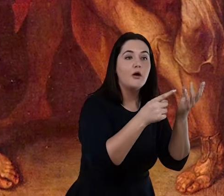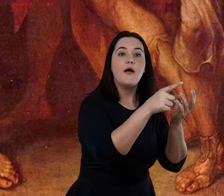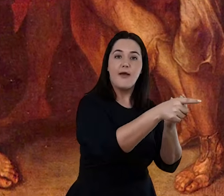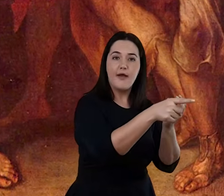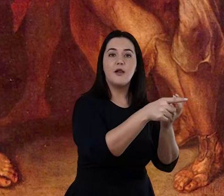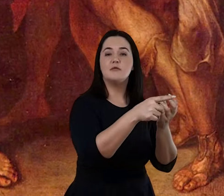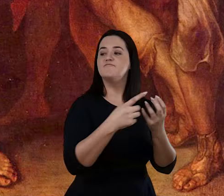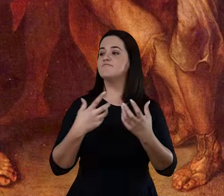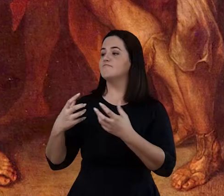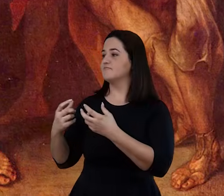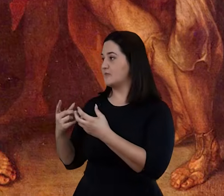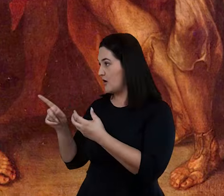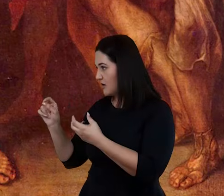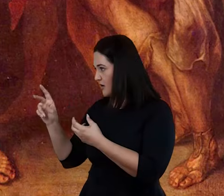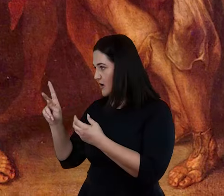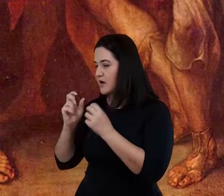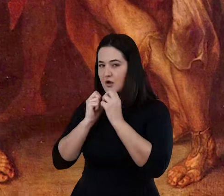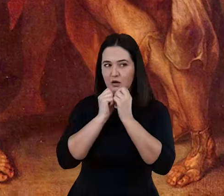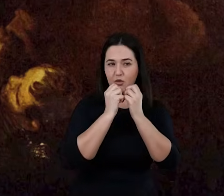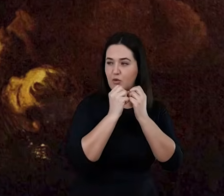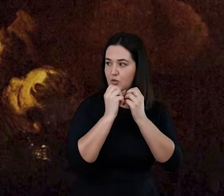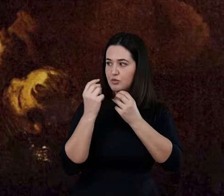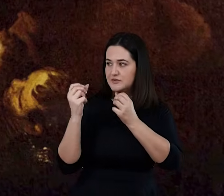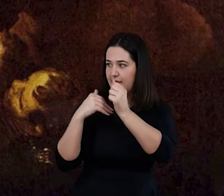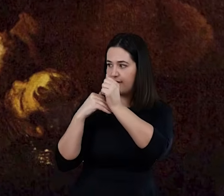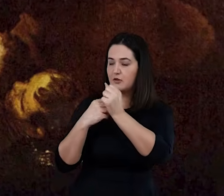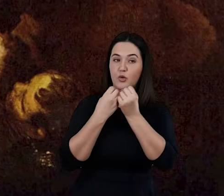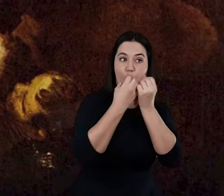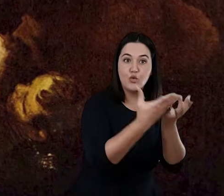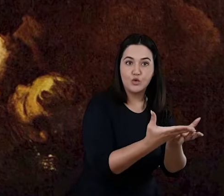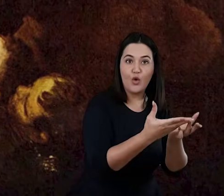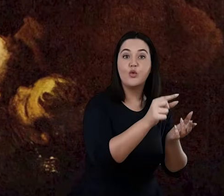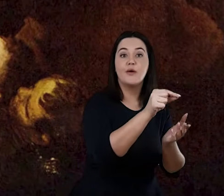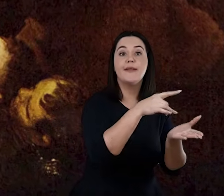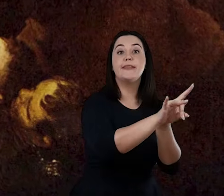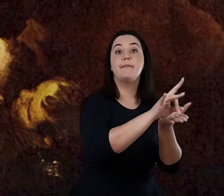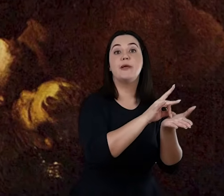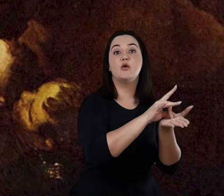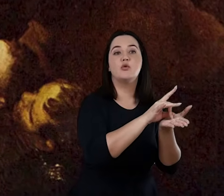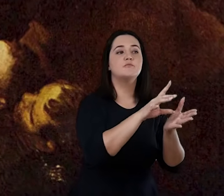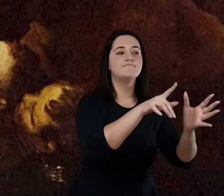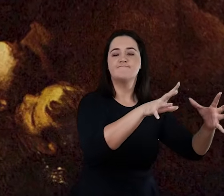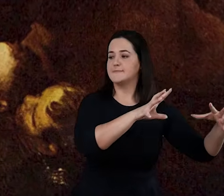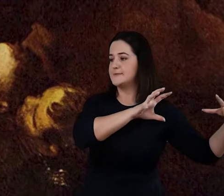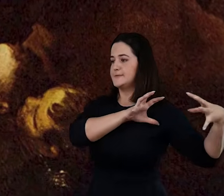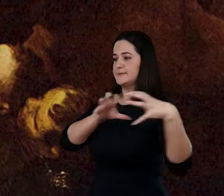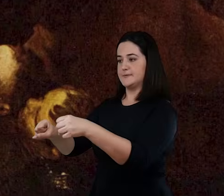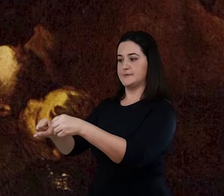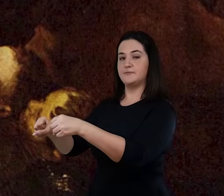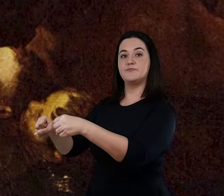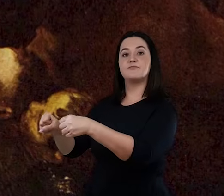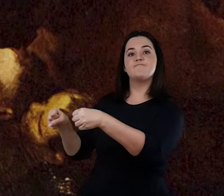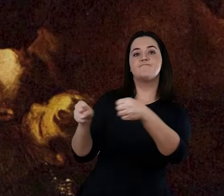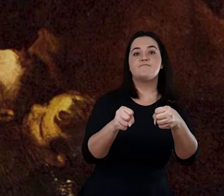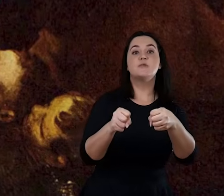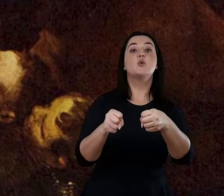sem piedade às mãos de seus inimigos. Esses então o prenderam, furaram implacavelmente os seus olhos e, depois de